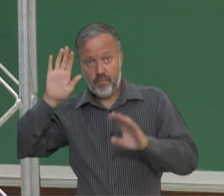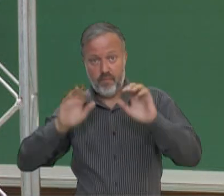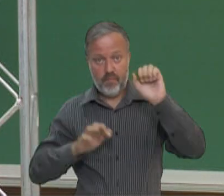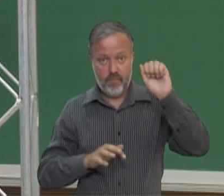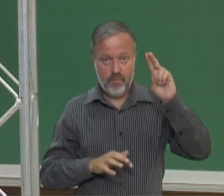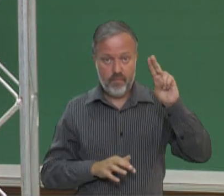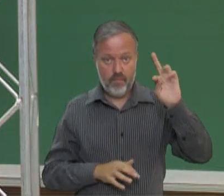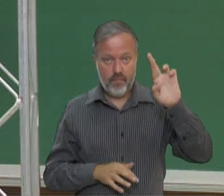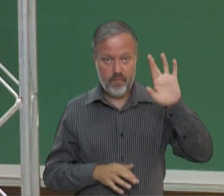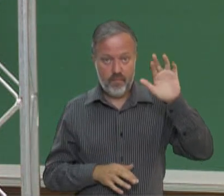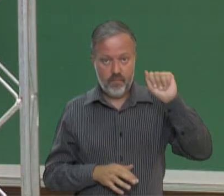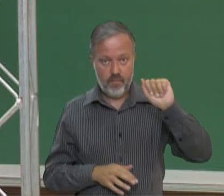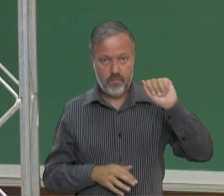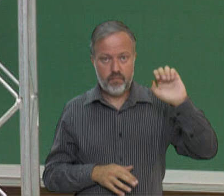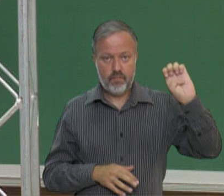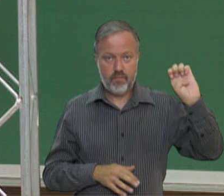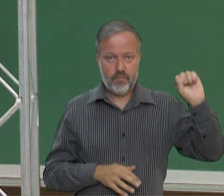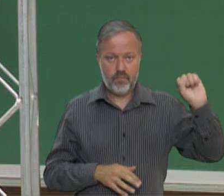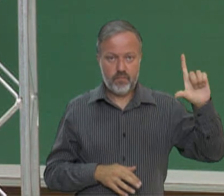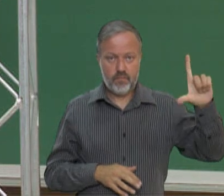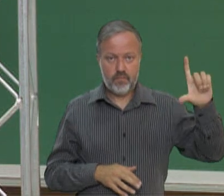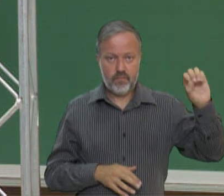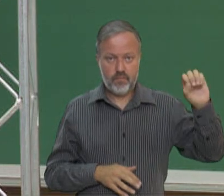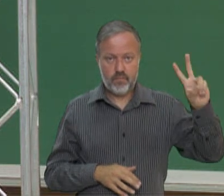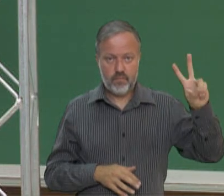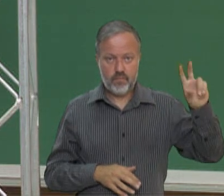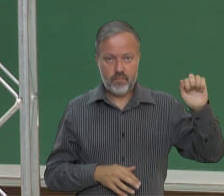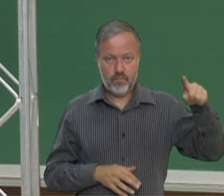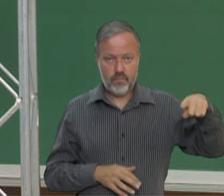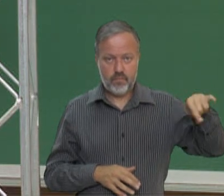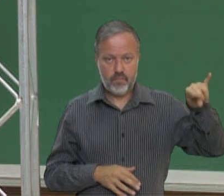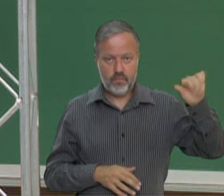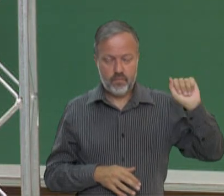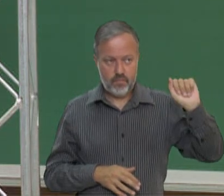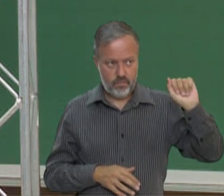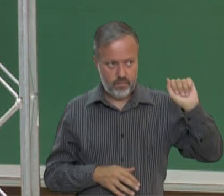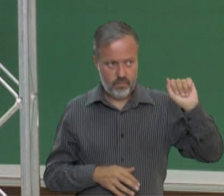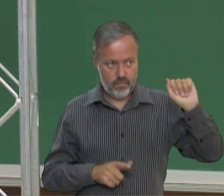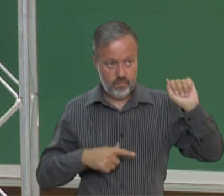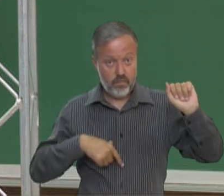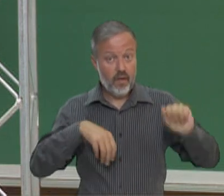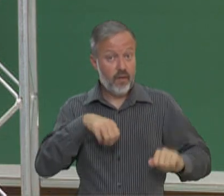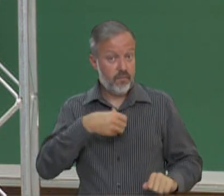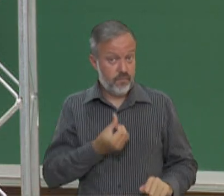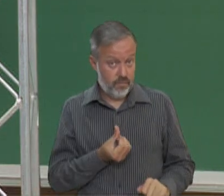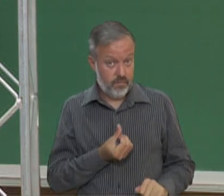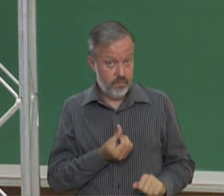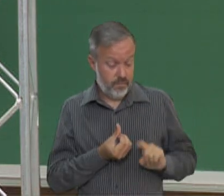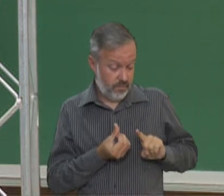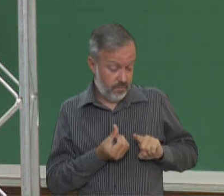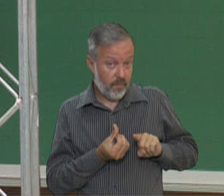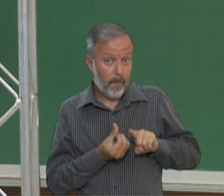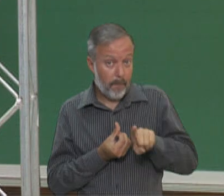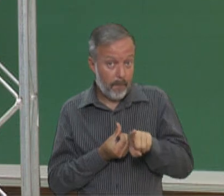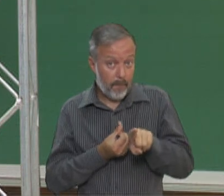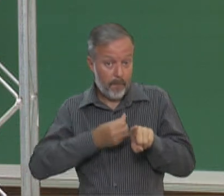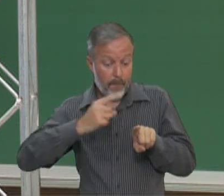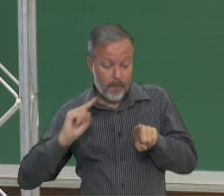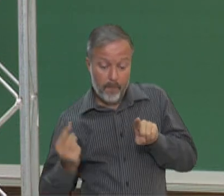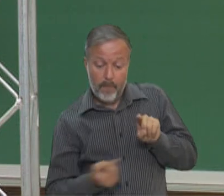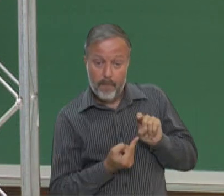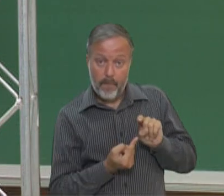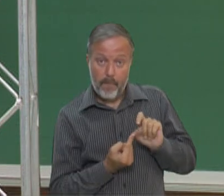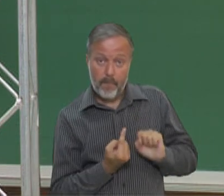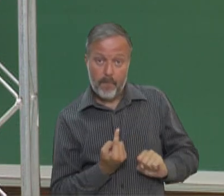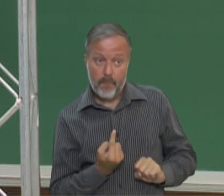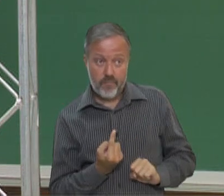e Eslováquia. Então, a gente já tem 5 perguntas aqui. A 6ª pergunta está no último parágrafo. É o